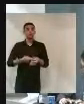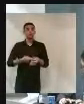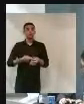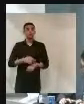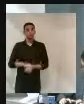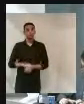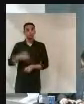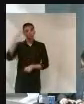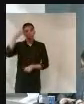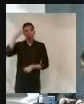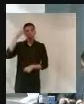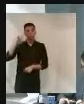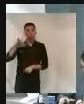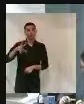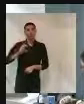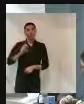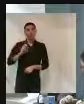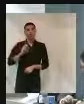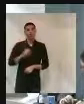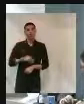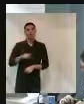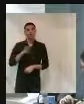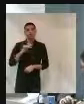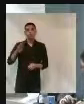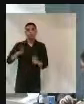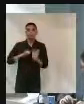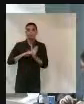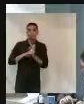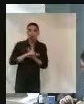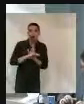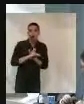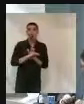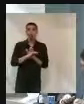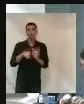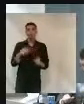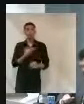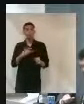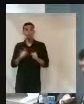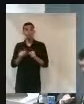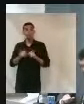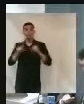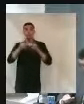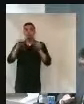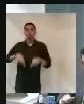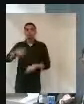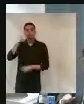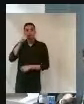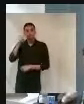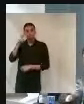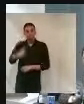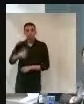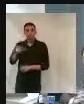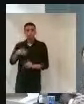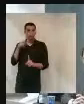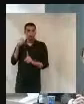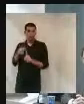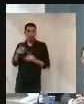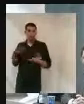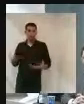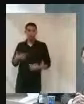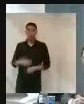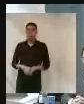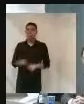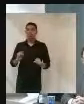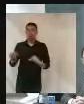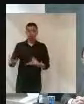antimicrobiano. Nós temos estudos mostrando isso. Nós desenvolvemos um projeto bem interessante para essa finalidade. Pode passar, por